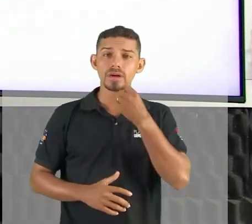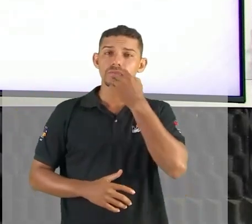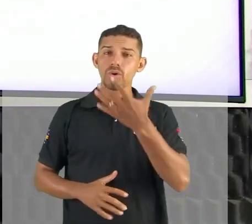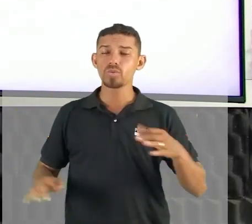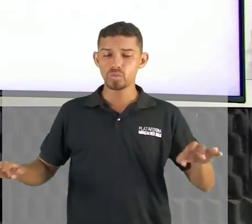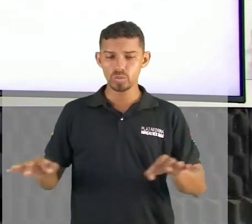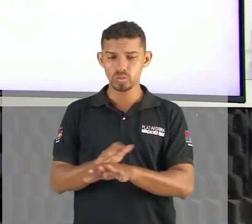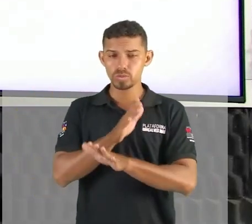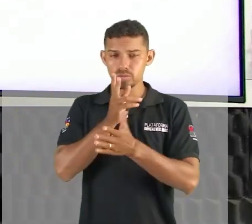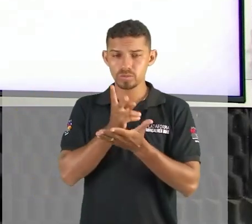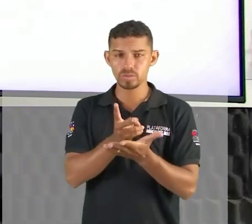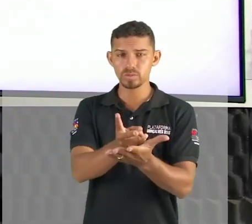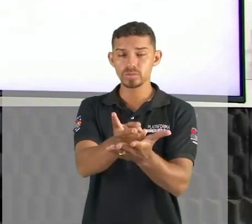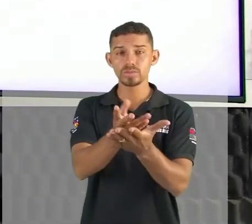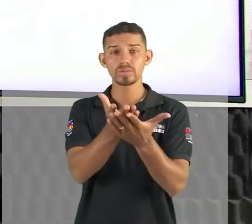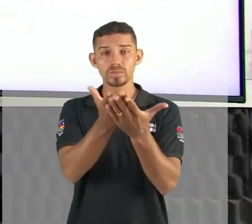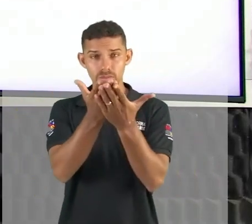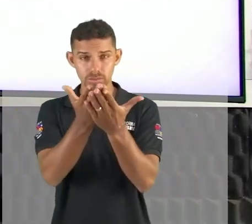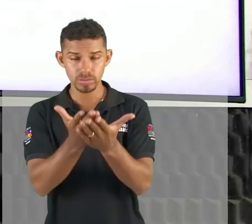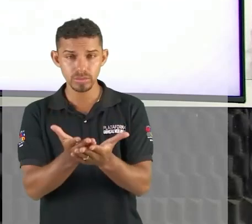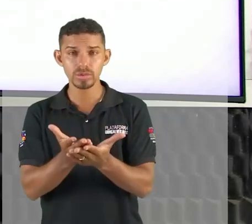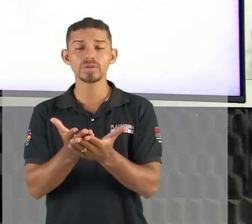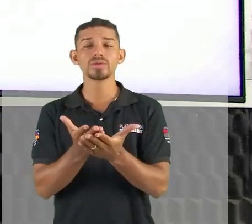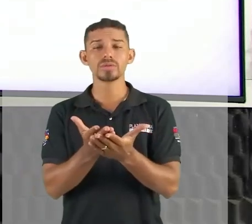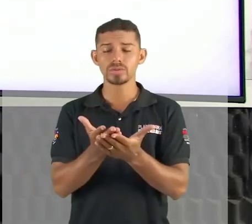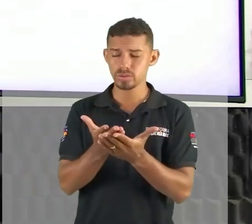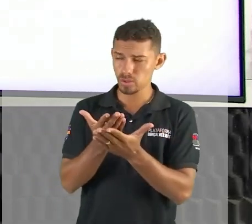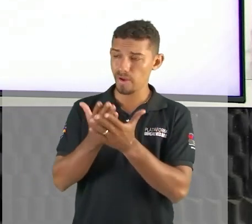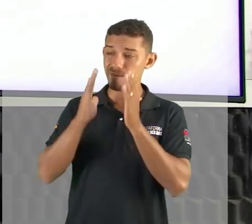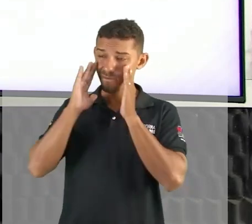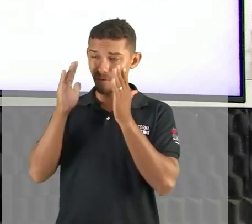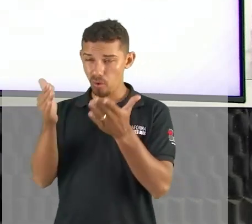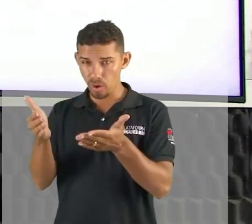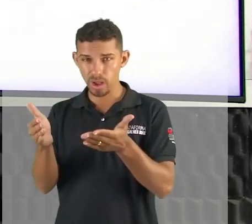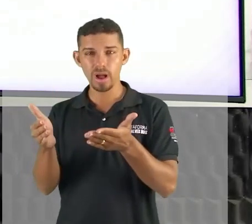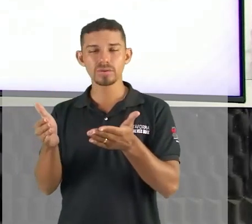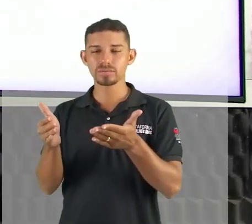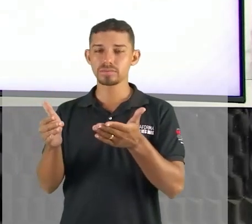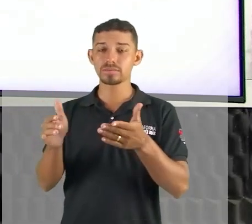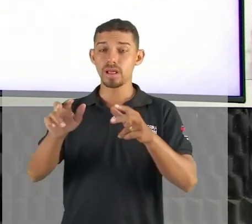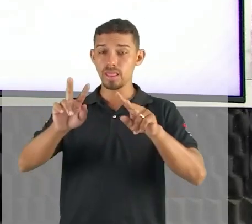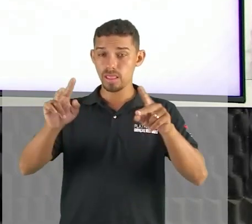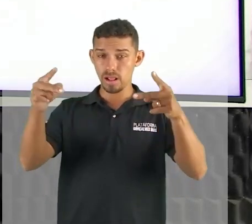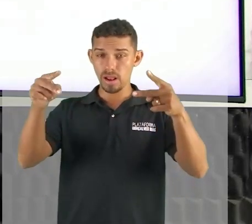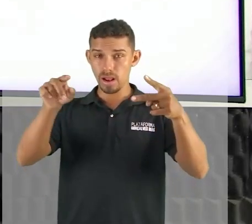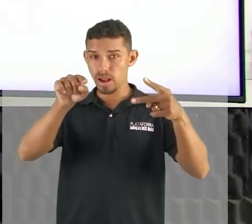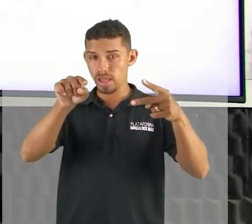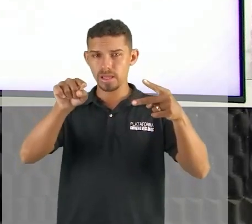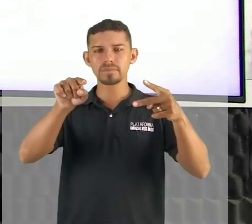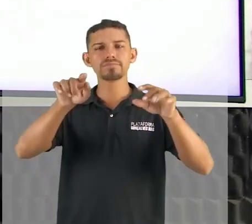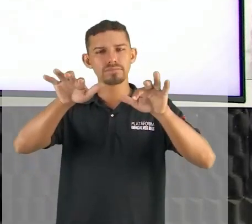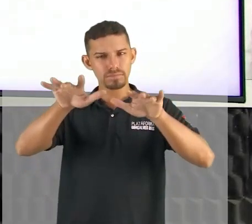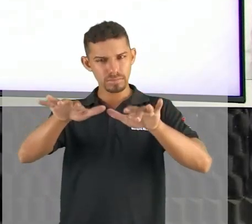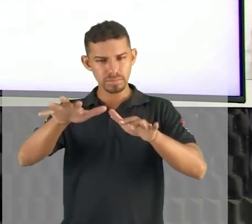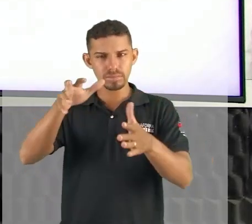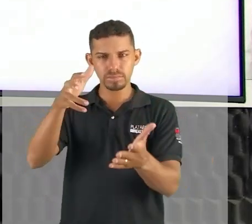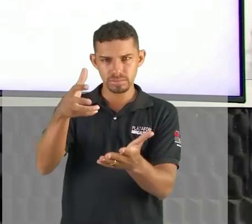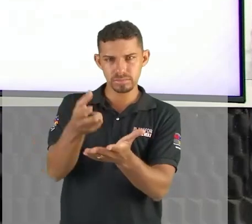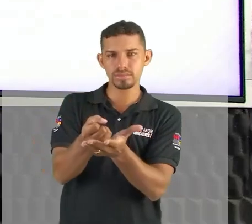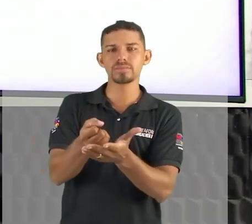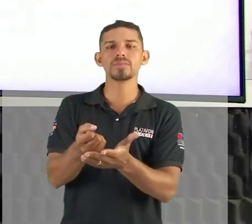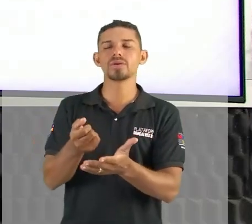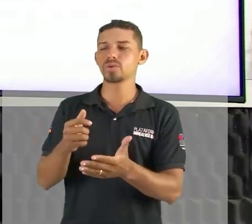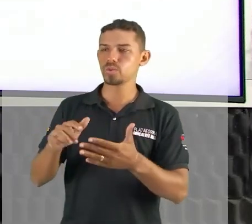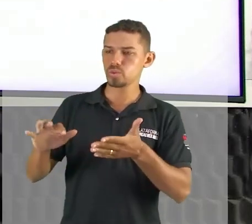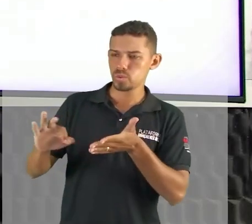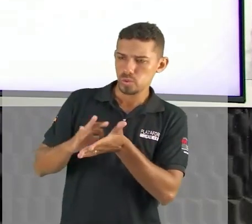foque, né, pegue o material que está aqui, o link está na descrição desse vídeo, né, acompanhe a plataforma